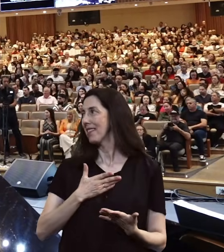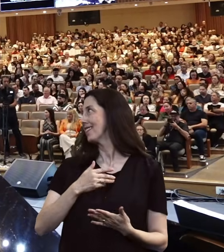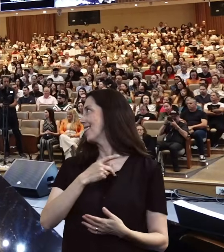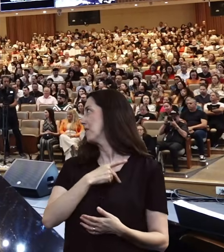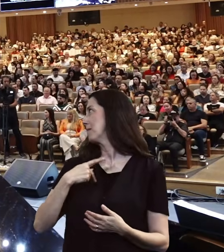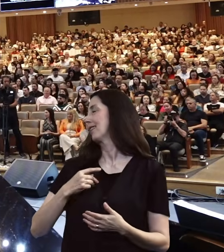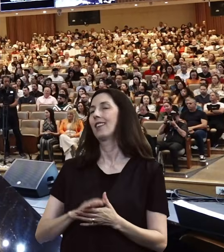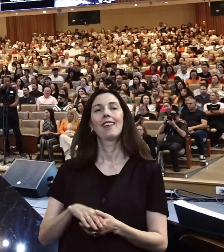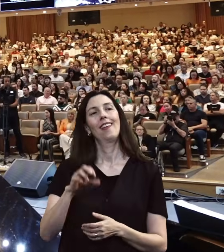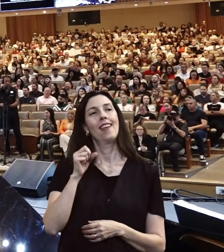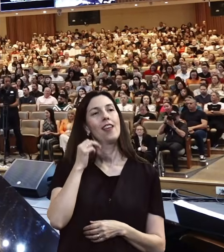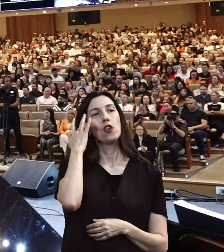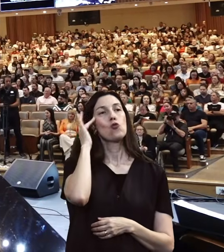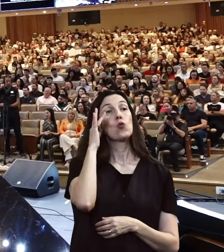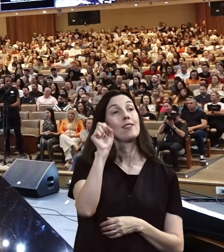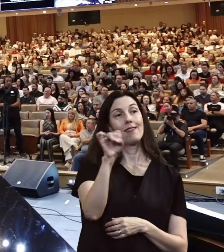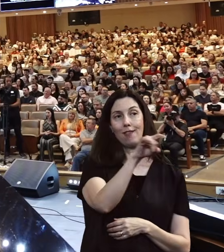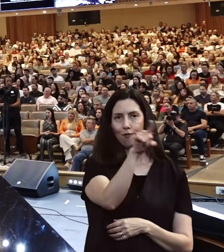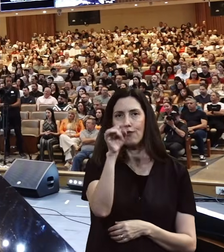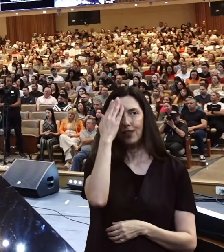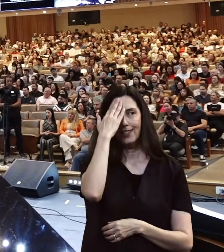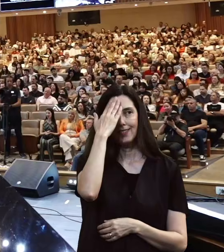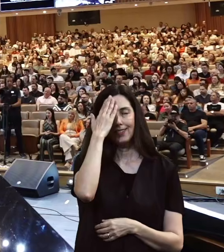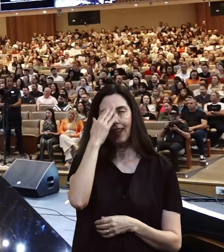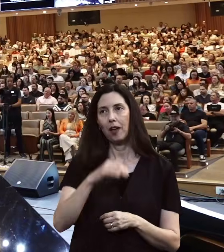Eu não sei se você sabia,